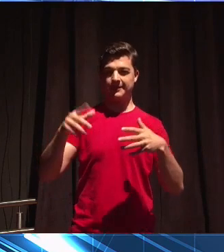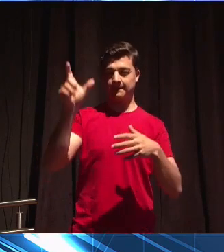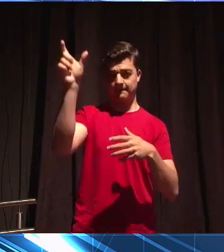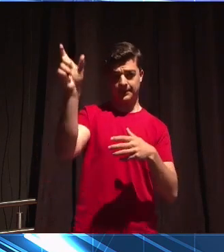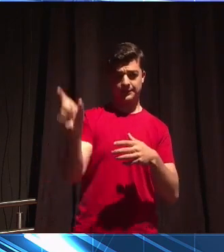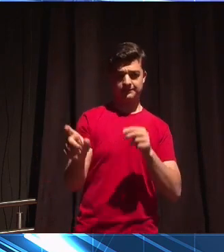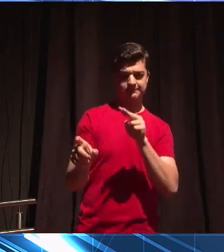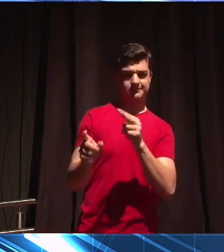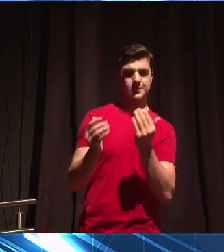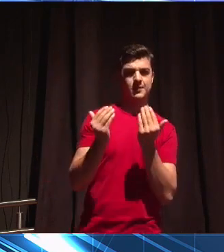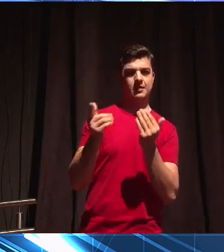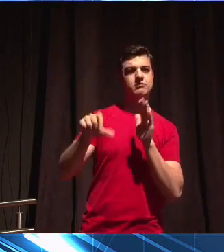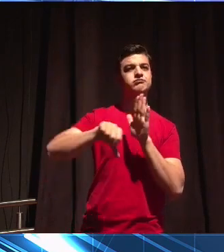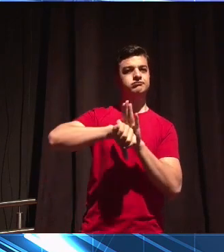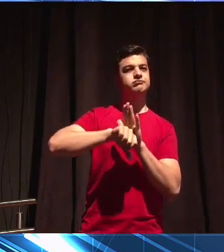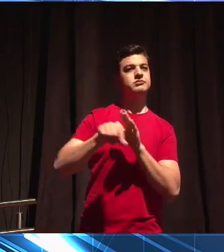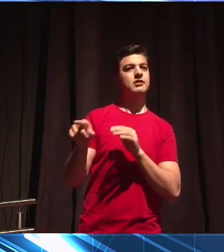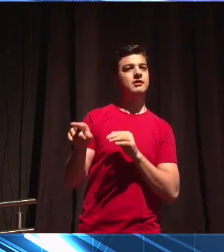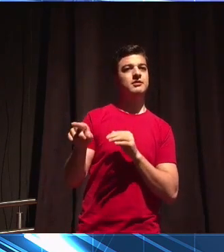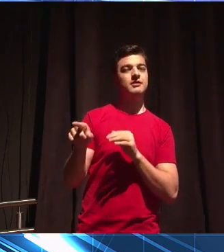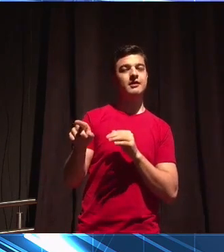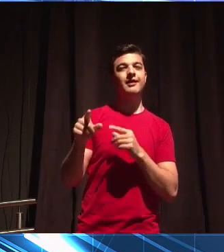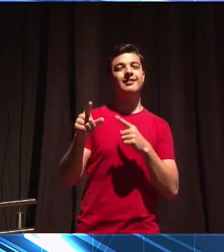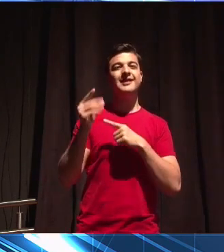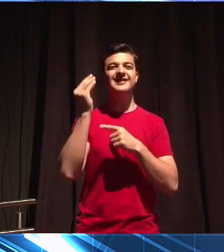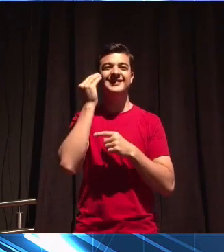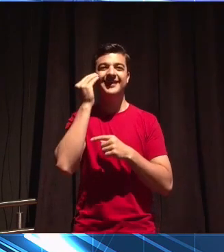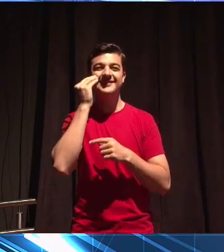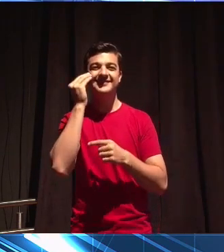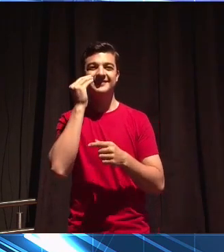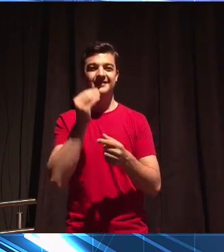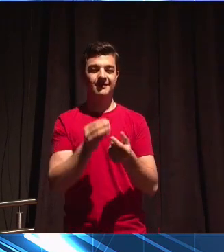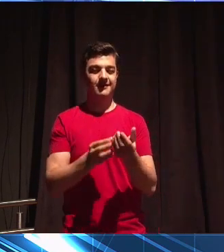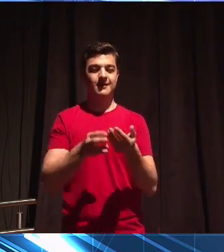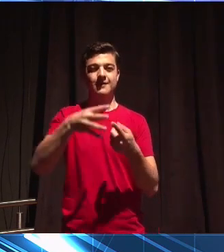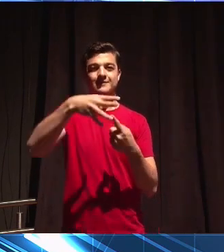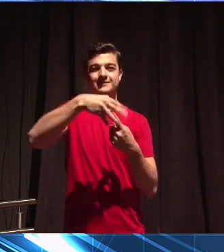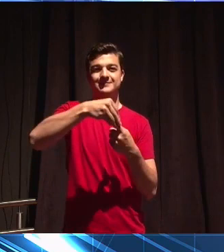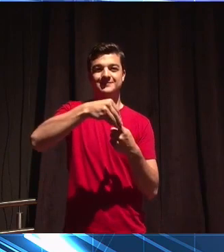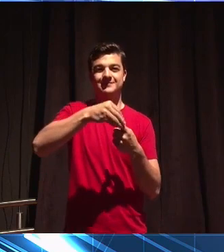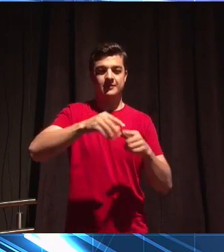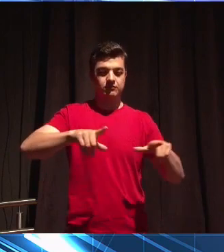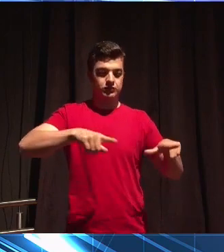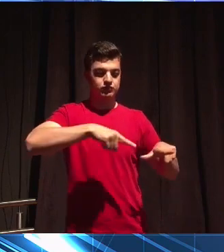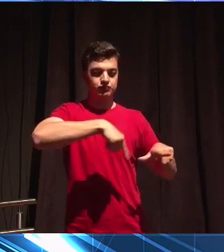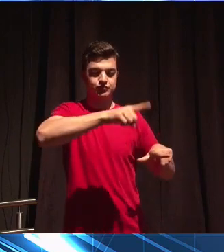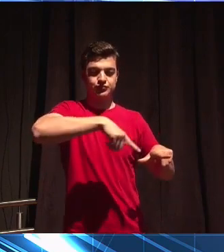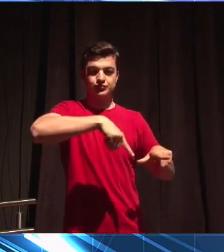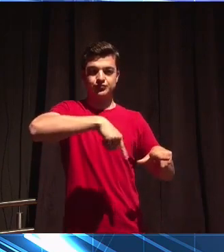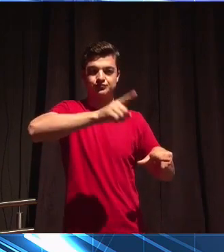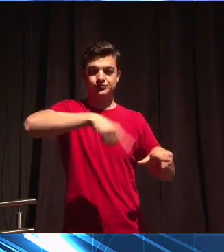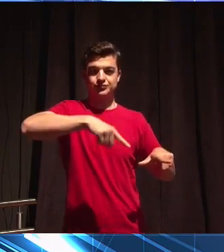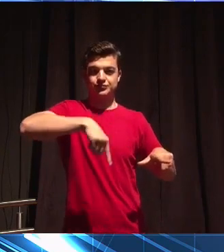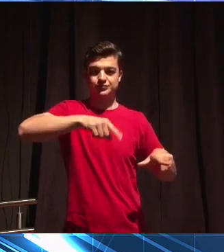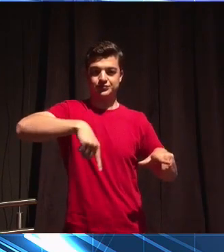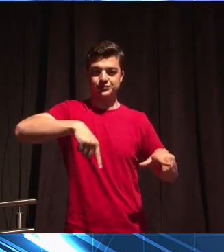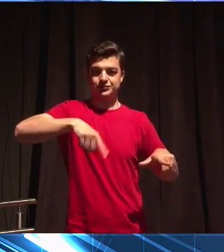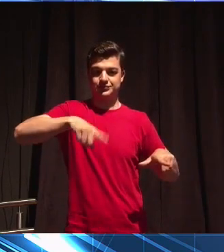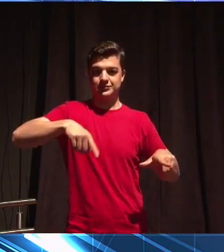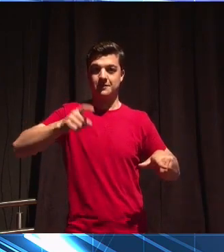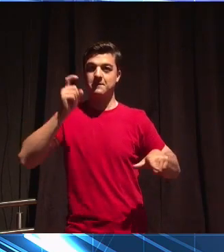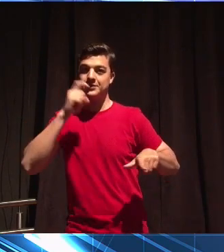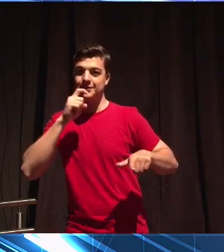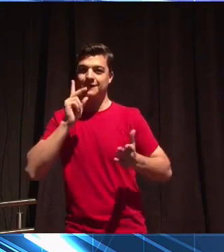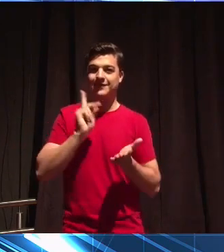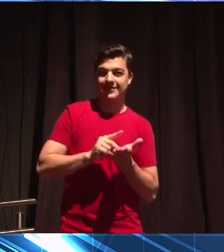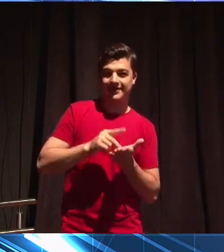Tem um clássico teste do polígrafo, que se provou muito depois que aquilo é simplesmente uma questão de tu estar nervoso ou não.